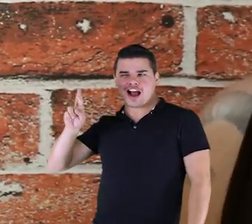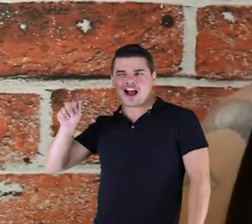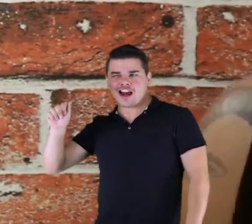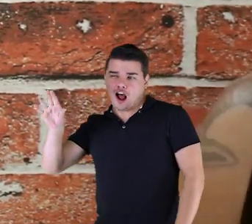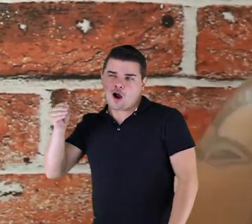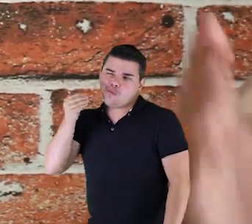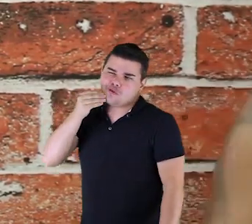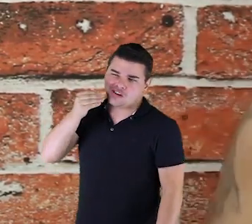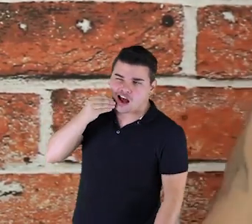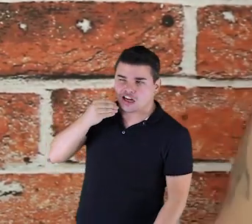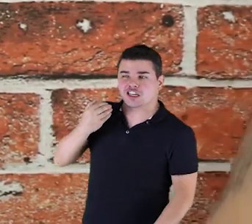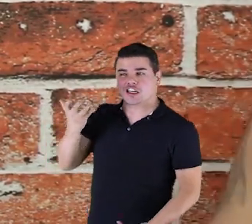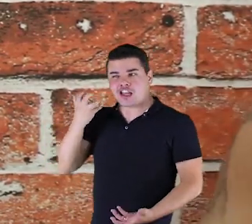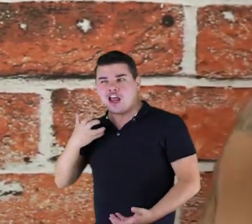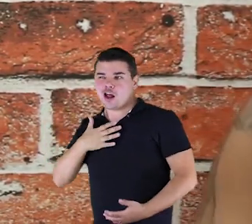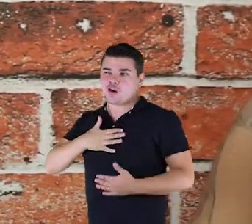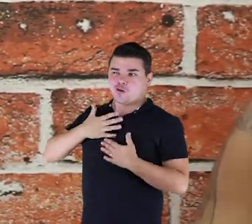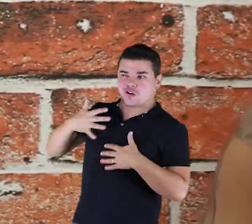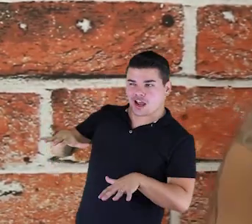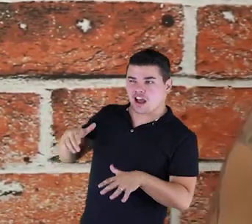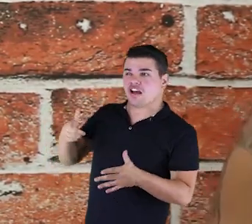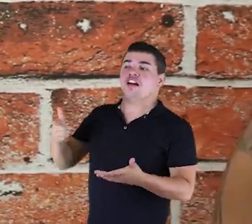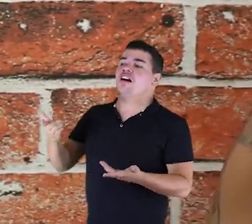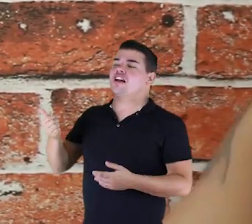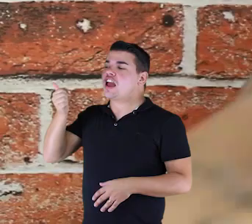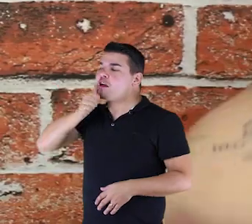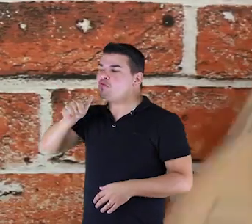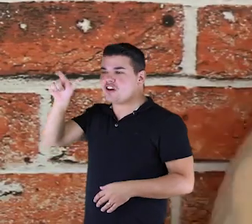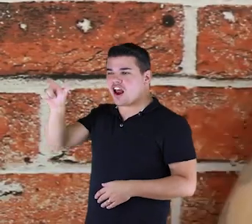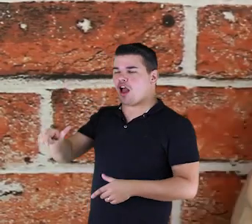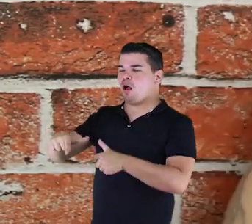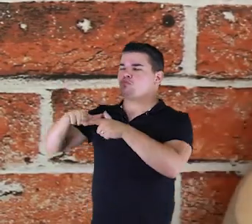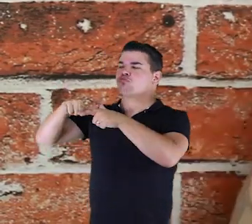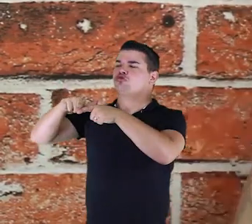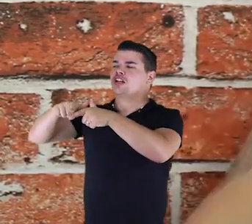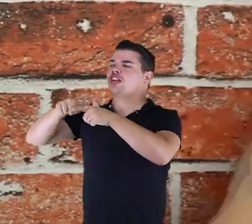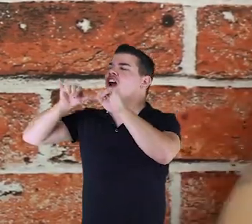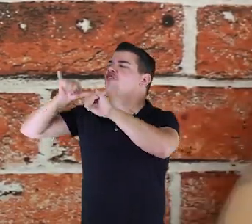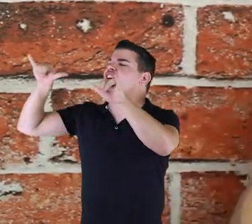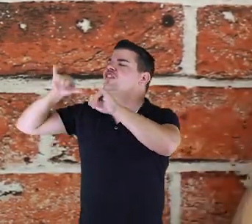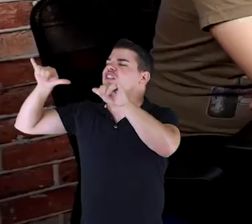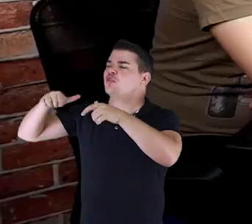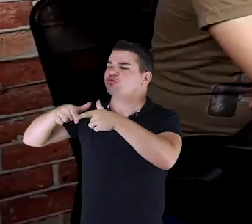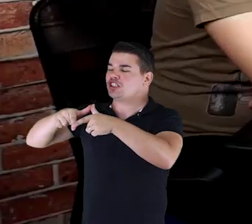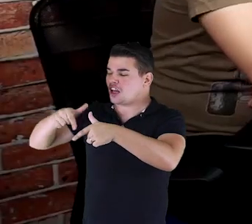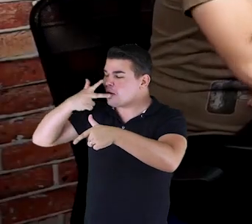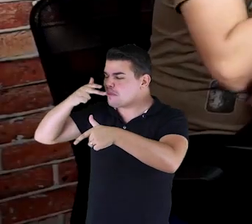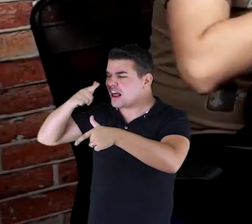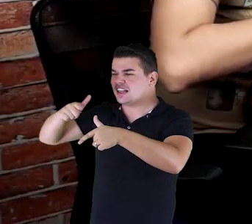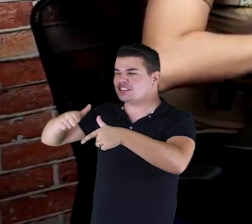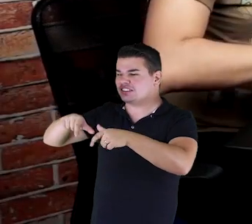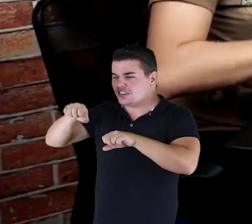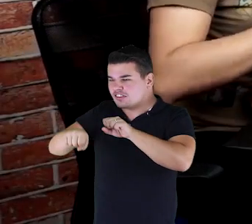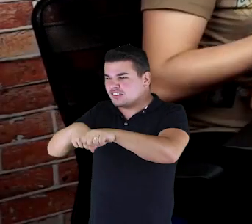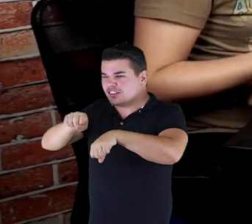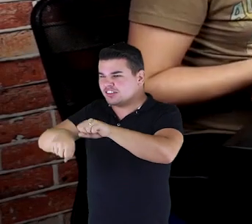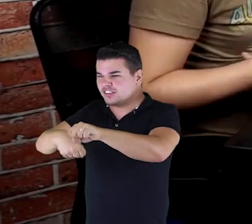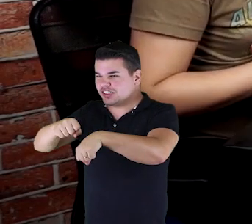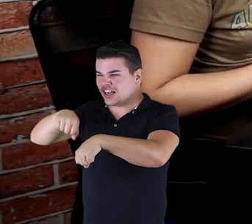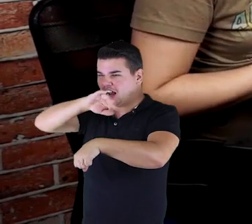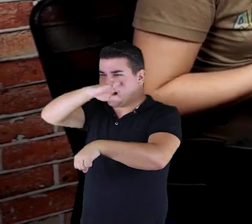gostaria? Eu quero saber qual que é a sua relação que divulga tanto aquela pata de camelo lá. Agora eu quero ver.